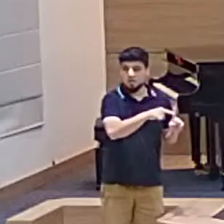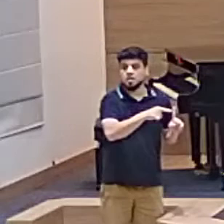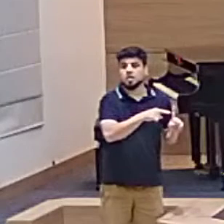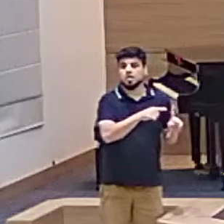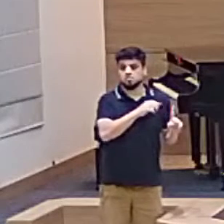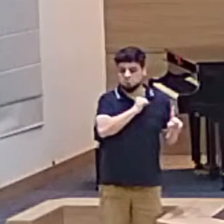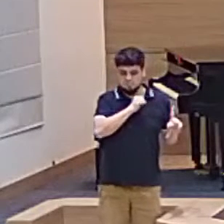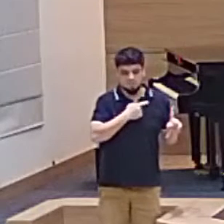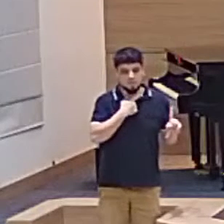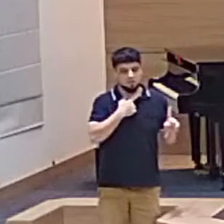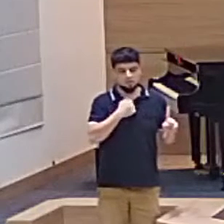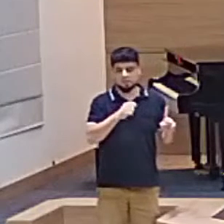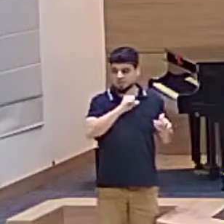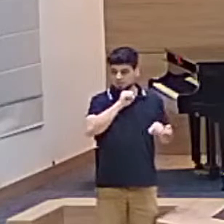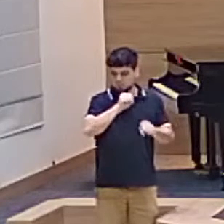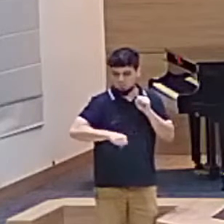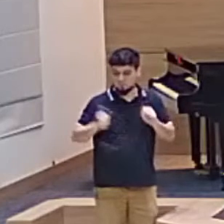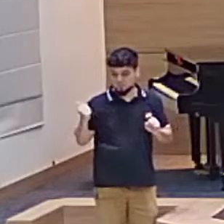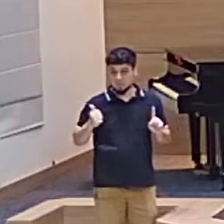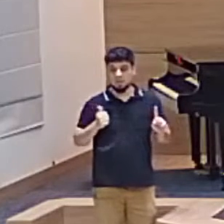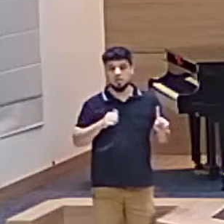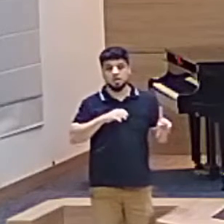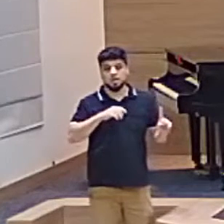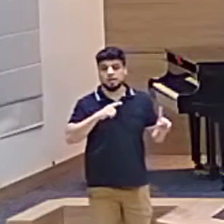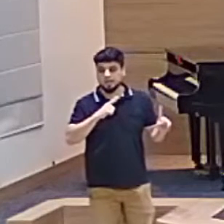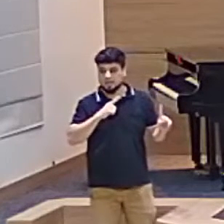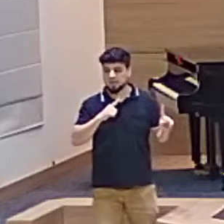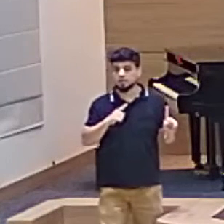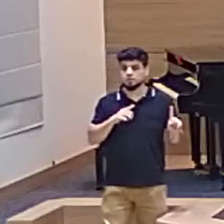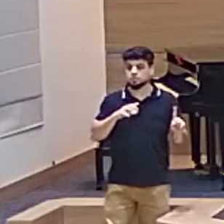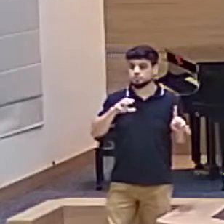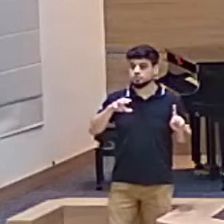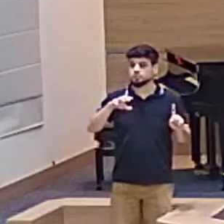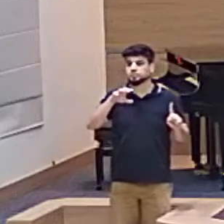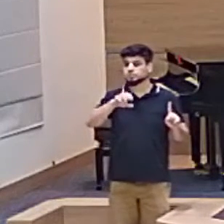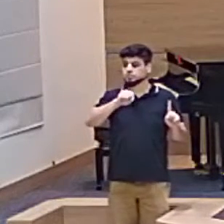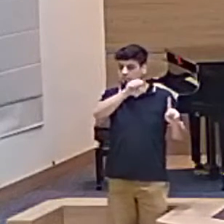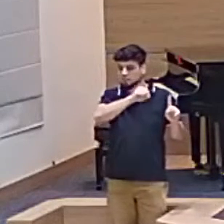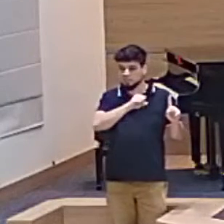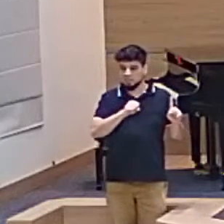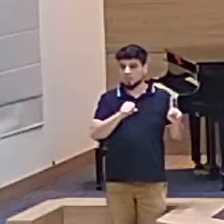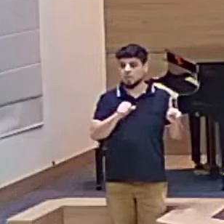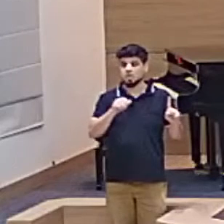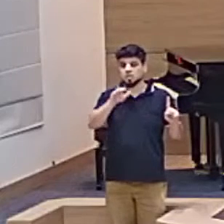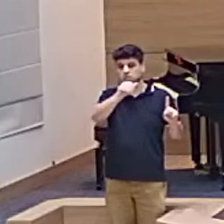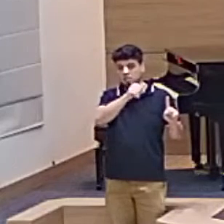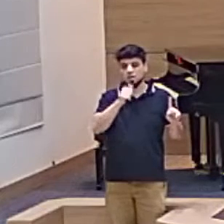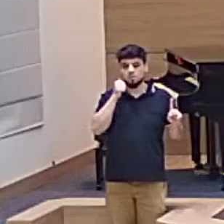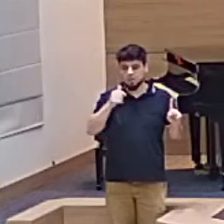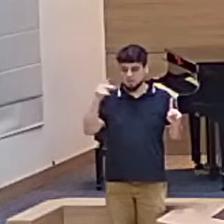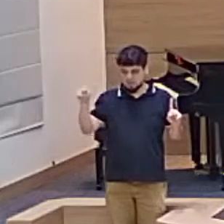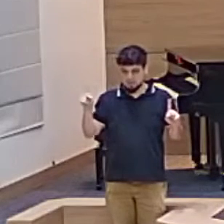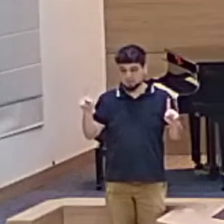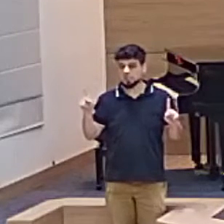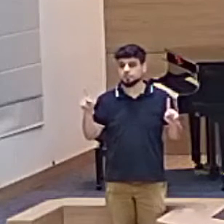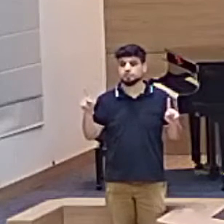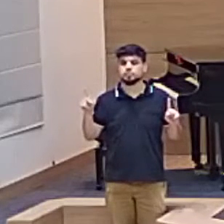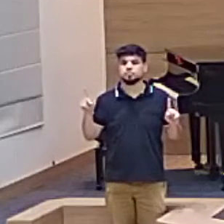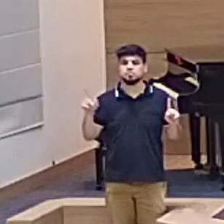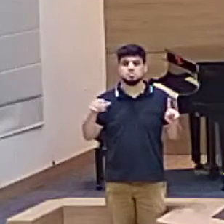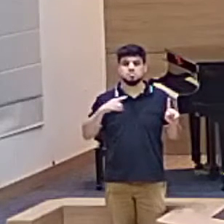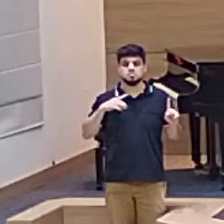as suas madrasta madrasta leva para o Terraço do Palácio e comete incesto